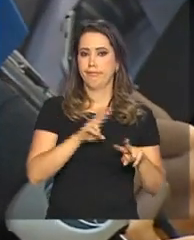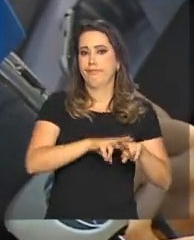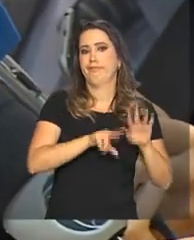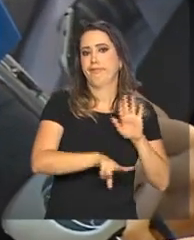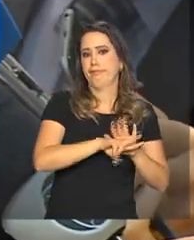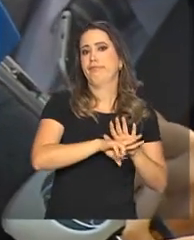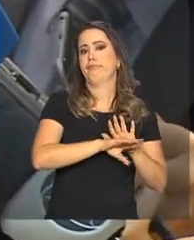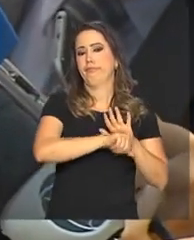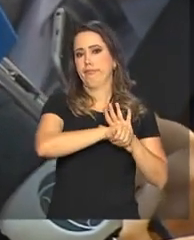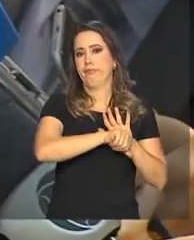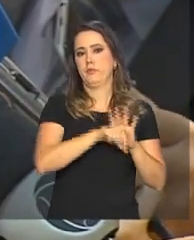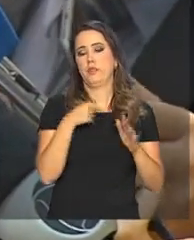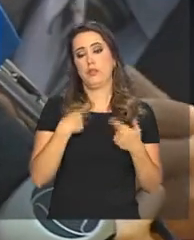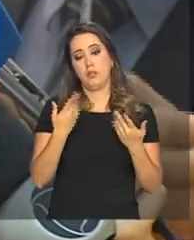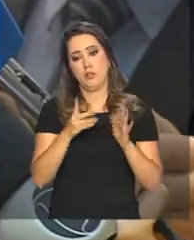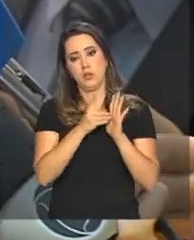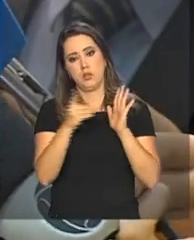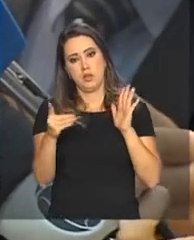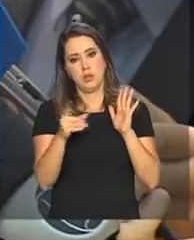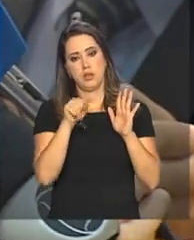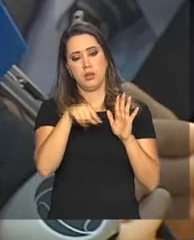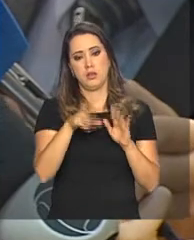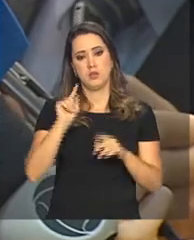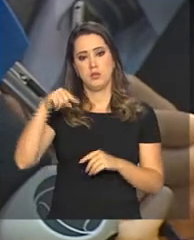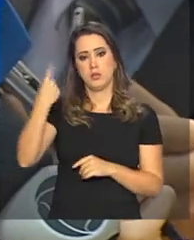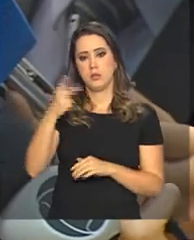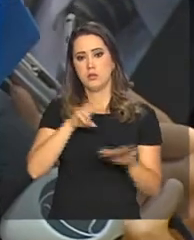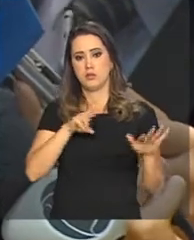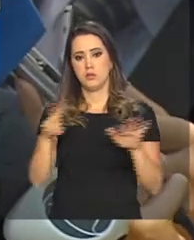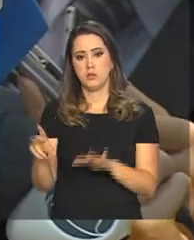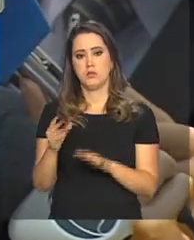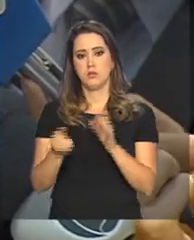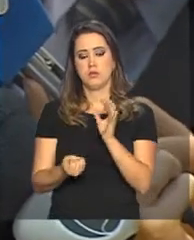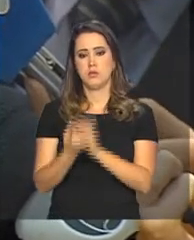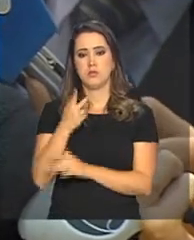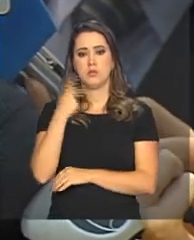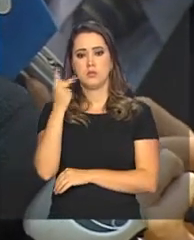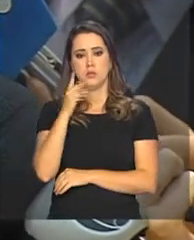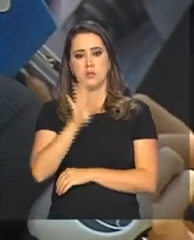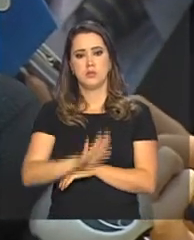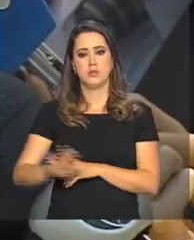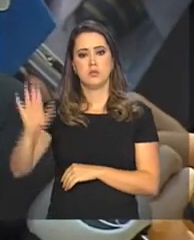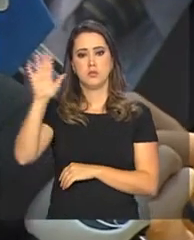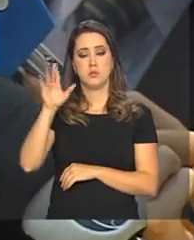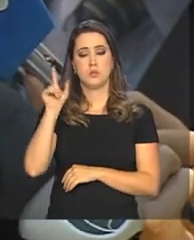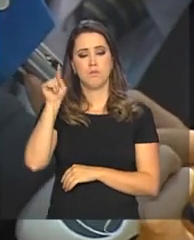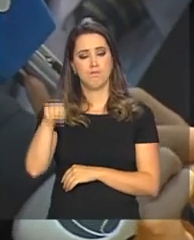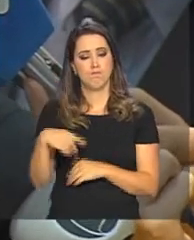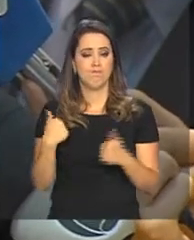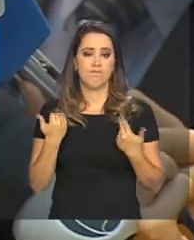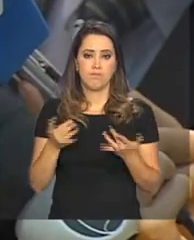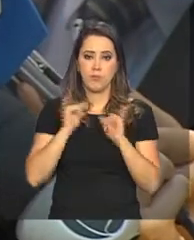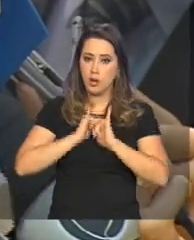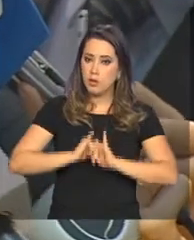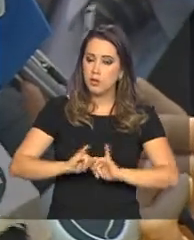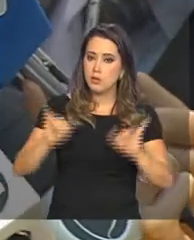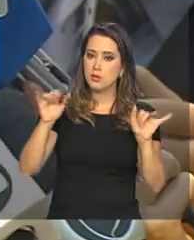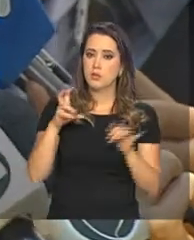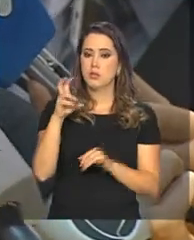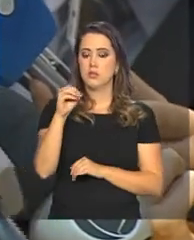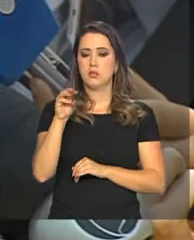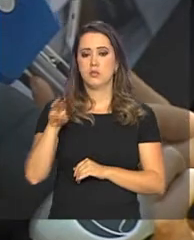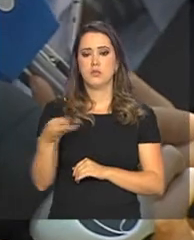editado um decreto espero na próxima semana o seguinte criando a política nacional progresso e nós disponibilizamos inicialmente